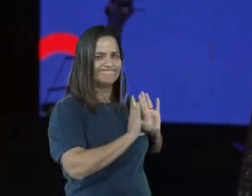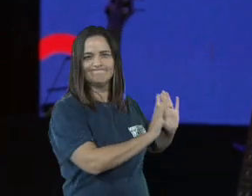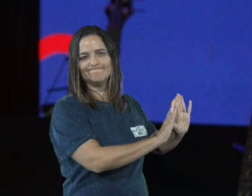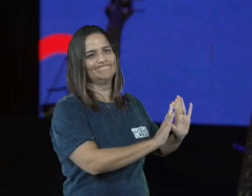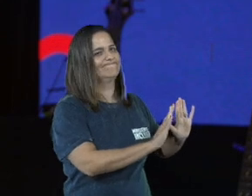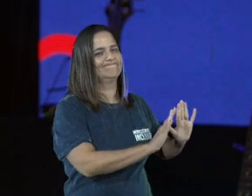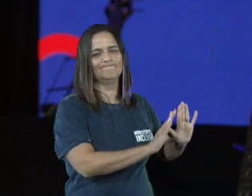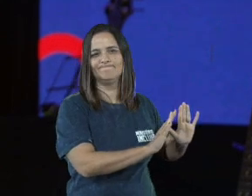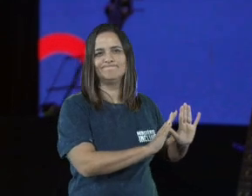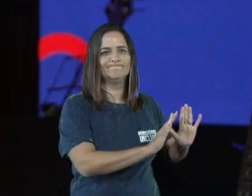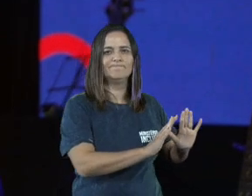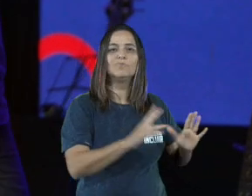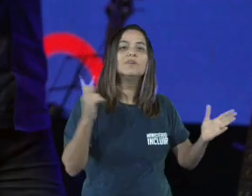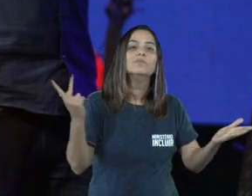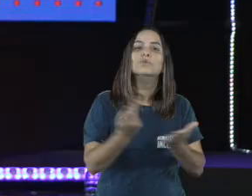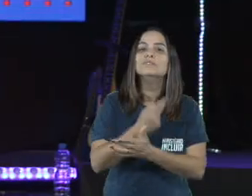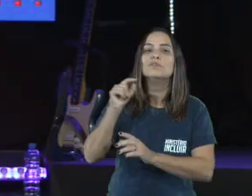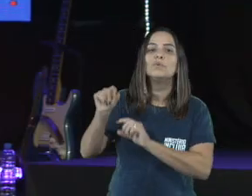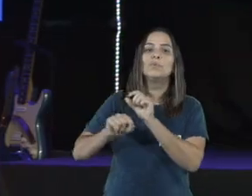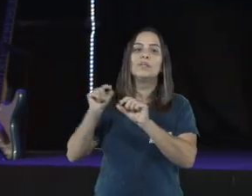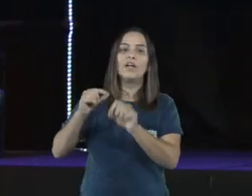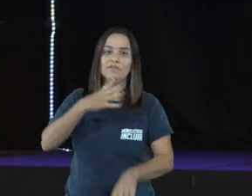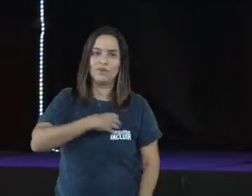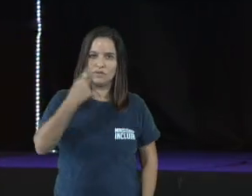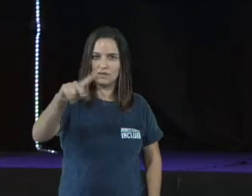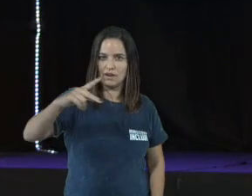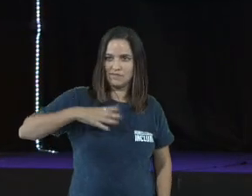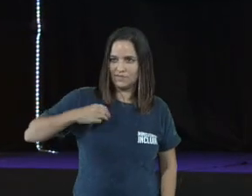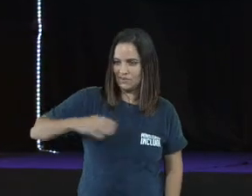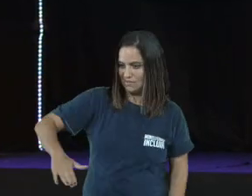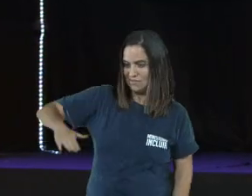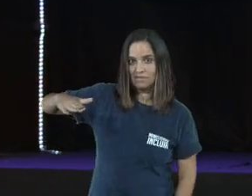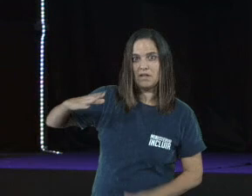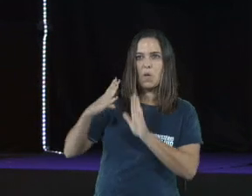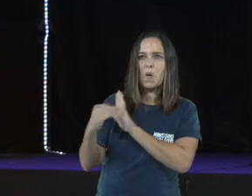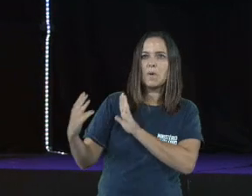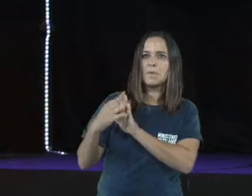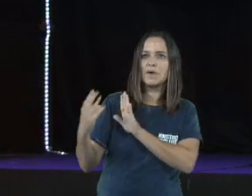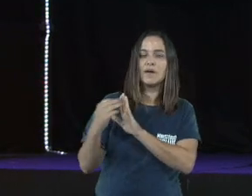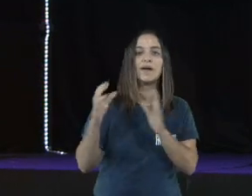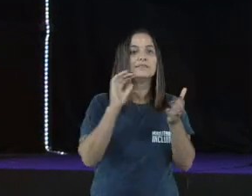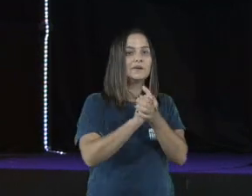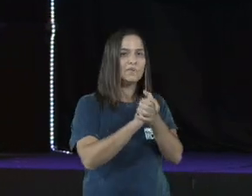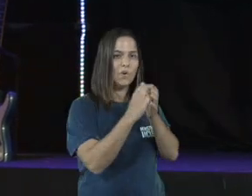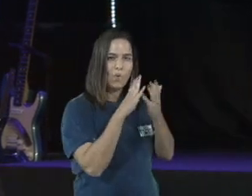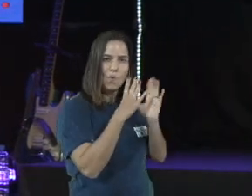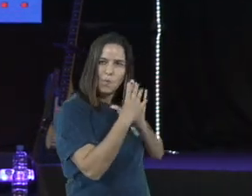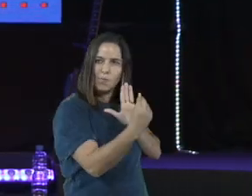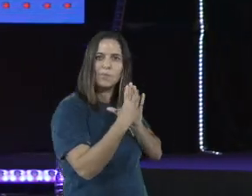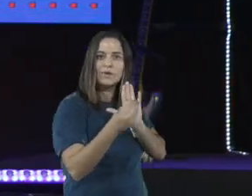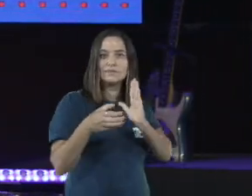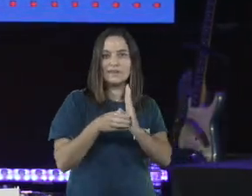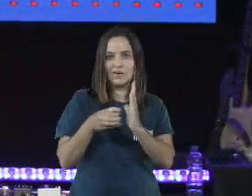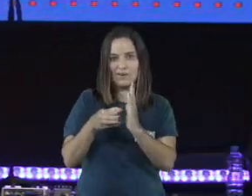vão te imitar Tua família vai te imitar tua liderança vai te imitar tuas ela vai te imitar e o reino de Deus vai avançado uma